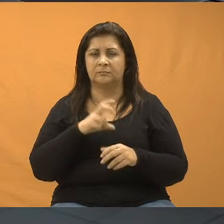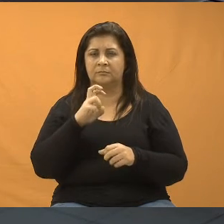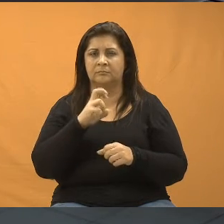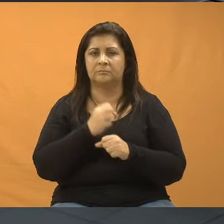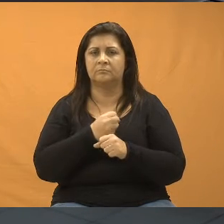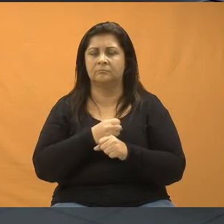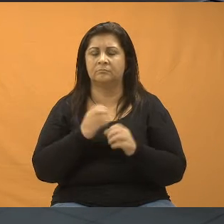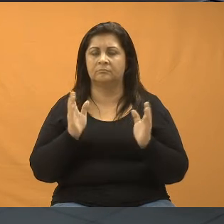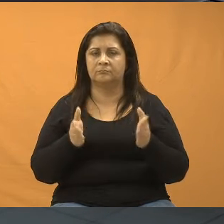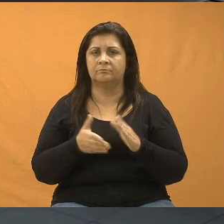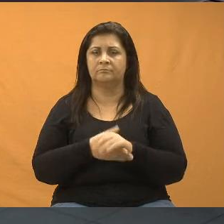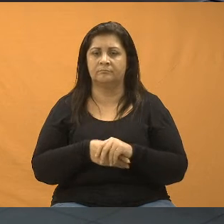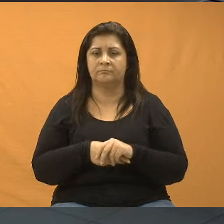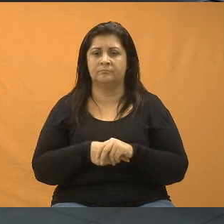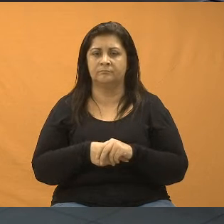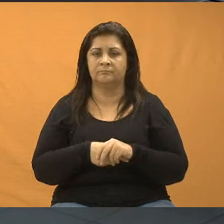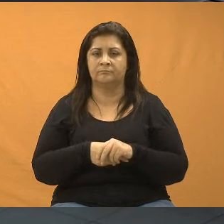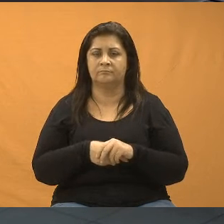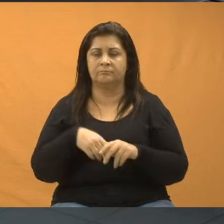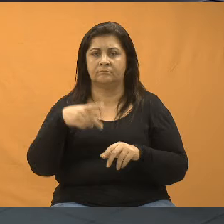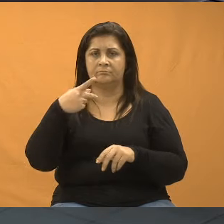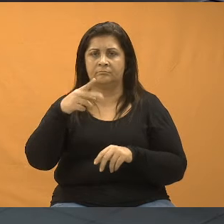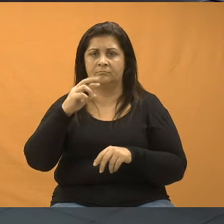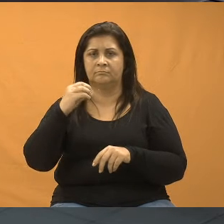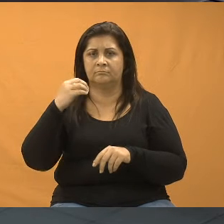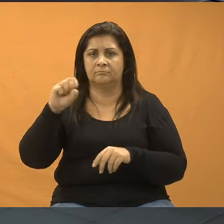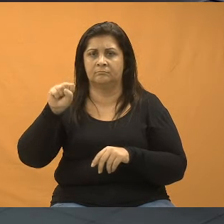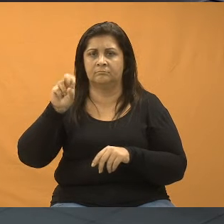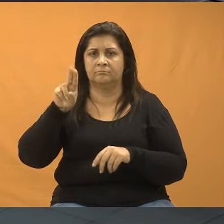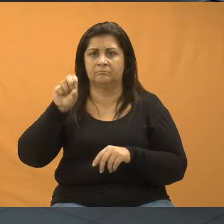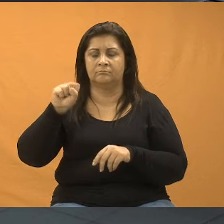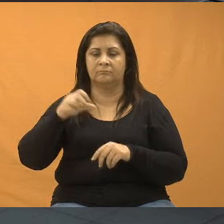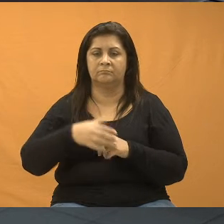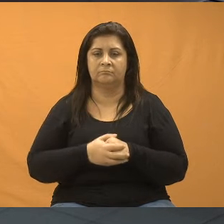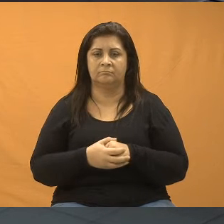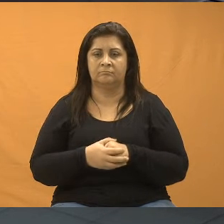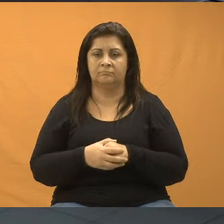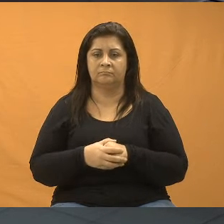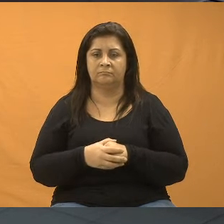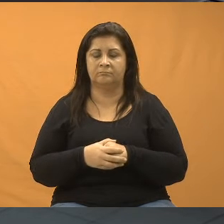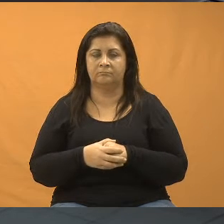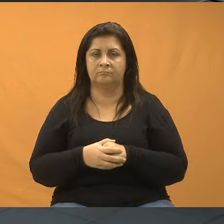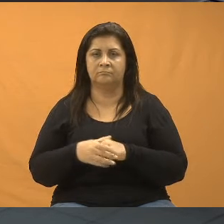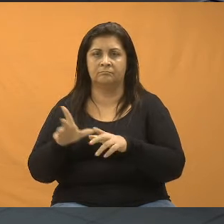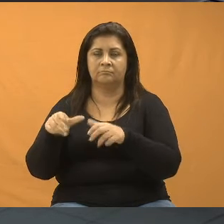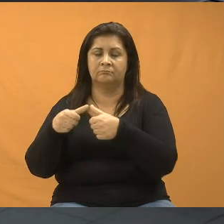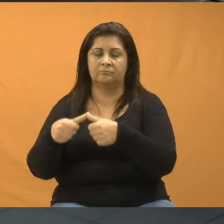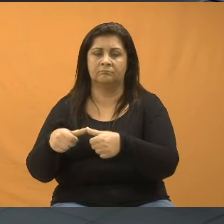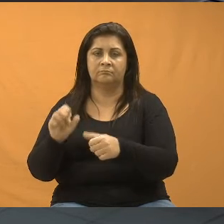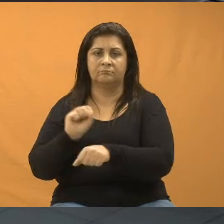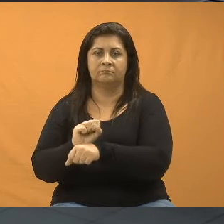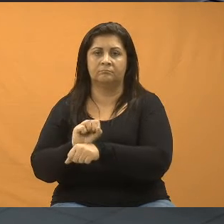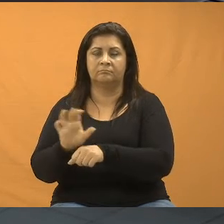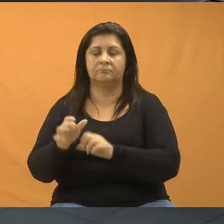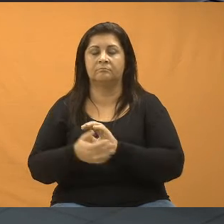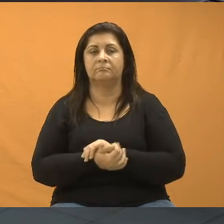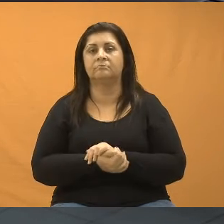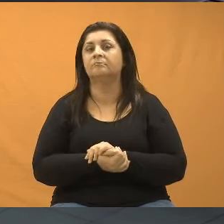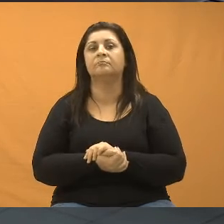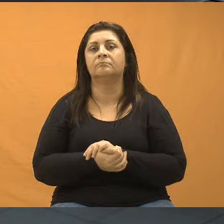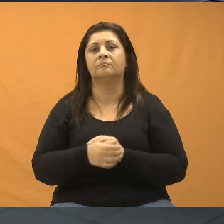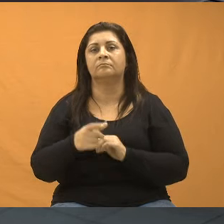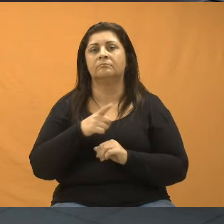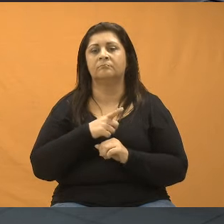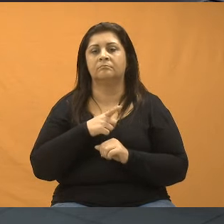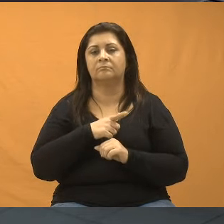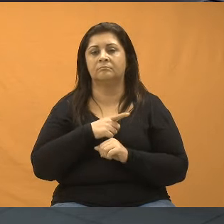anos já. Então, o ProSUS acho que tinha um prazo de 20 anos. Então, tem uma parte que está em moratória, tem uma parte que a Prefeitura já